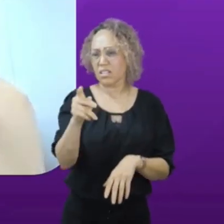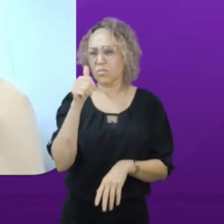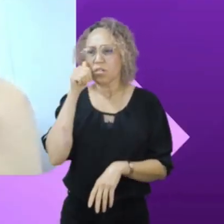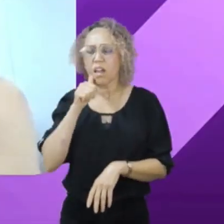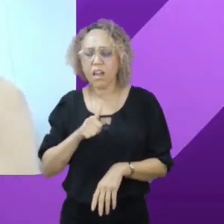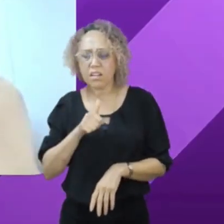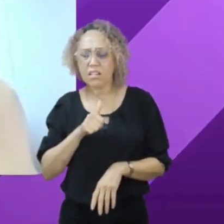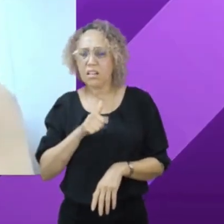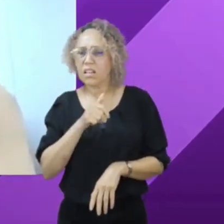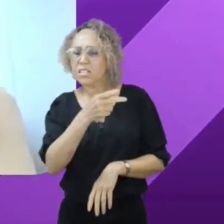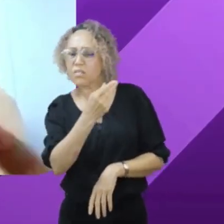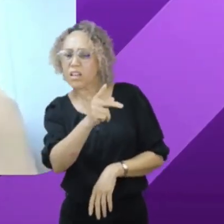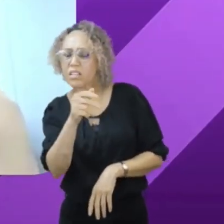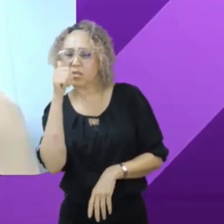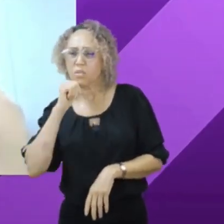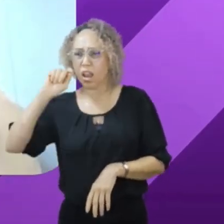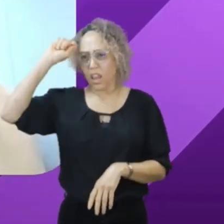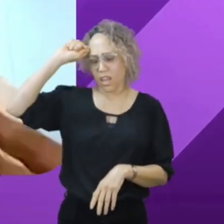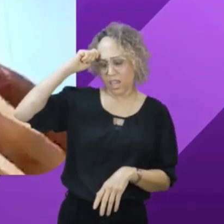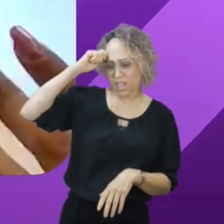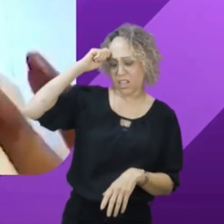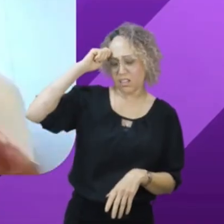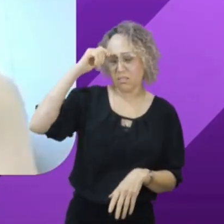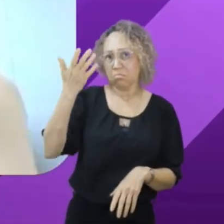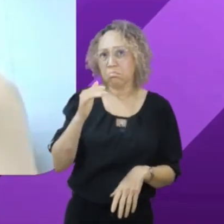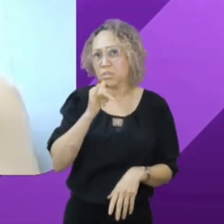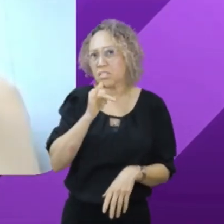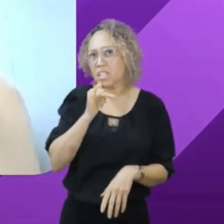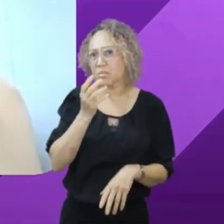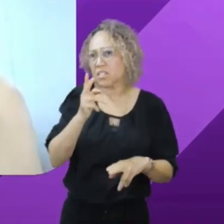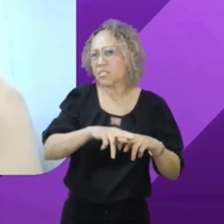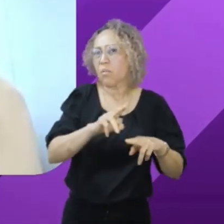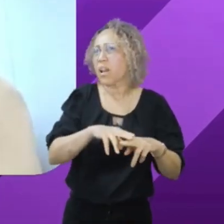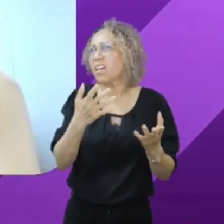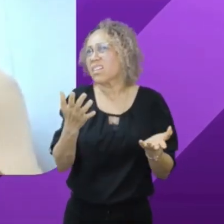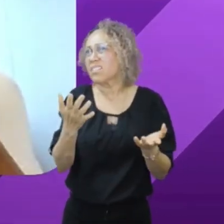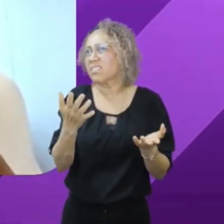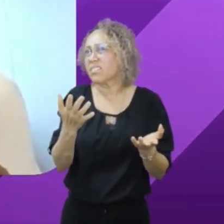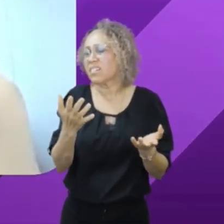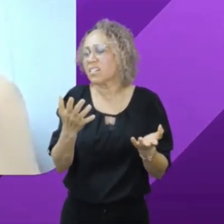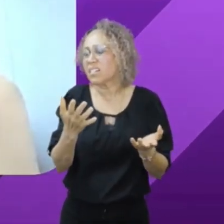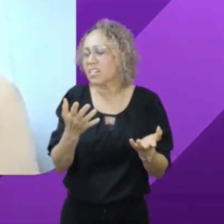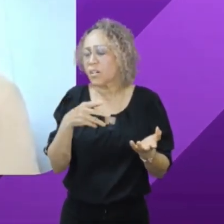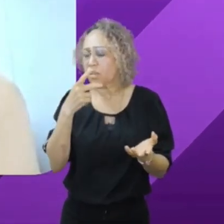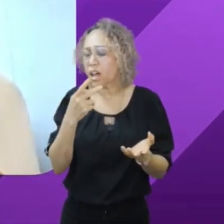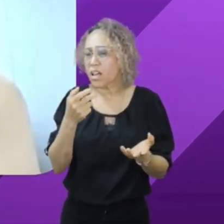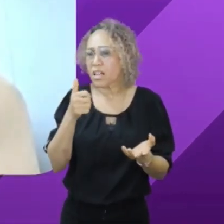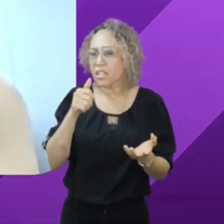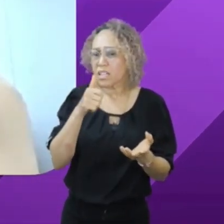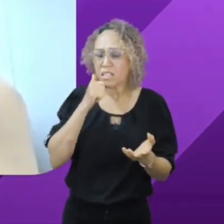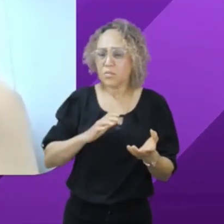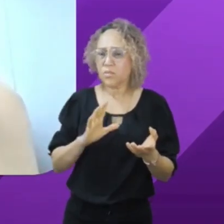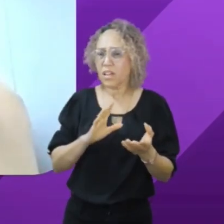essas mulheres ocuparem a cidade, né, assim, de que mulheres que nós estamos falando? Se antes de entrar no